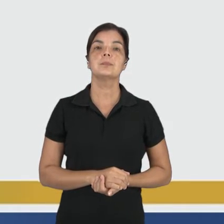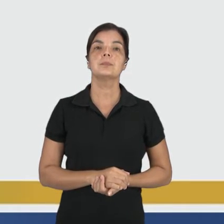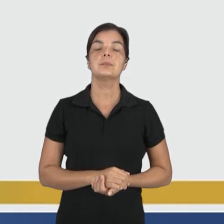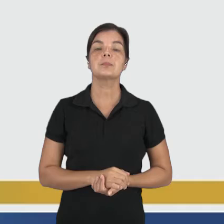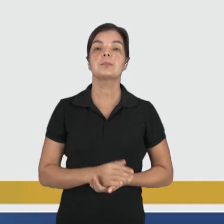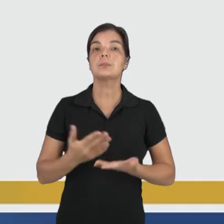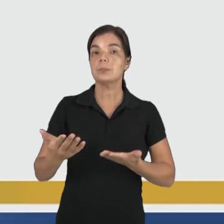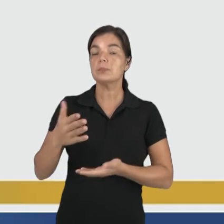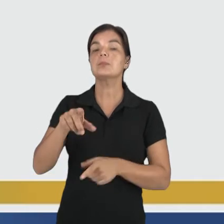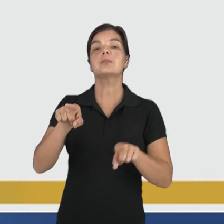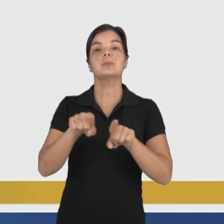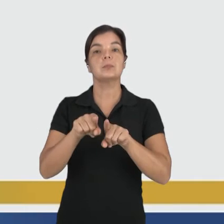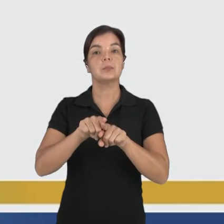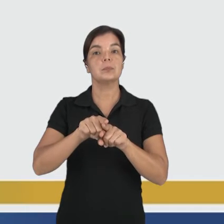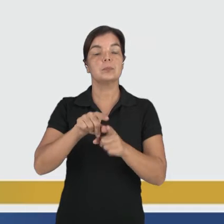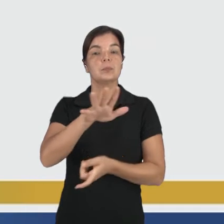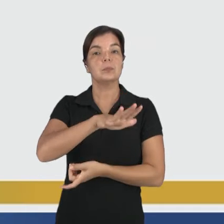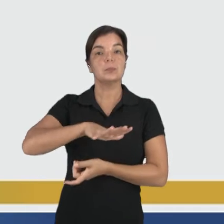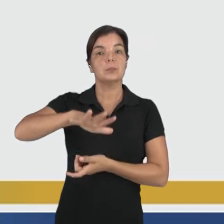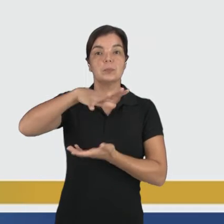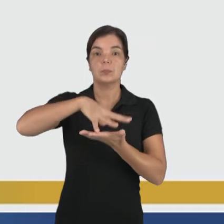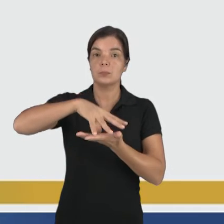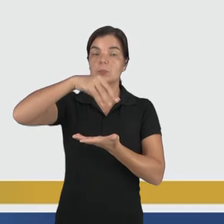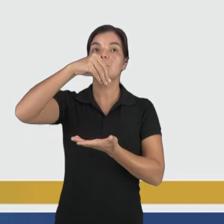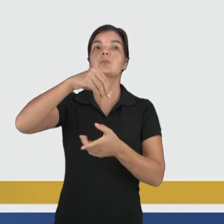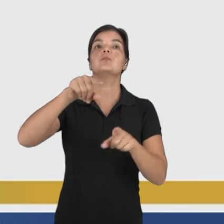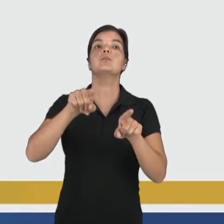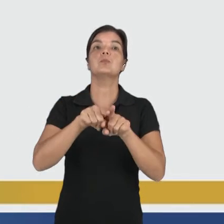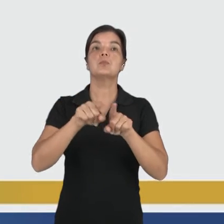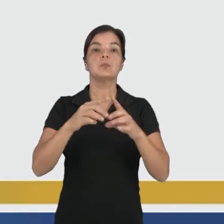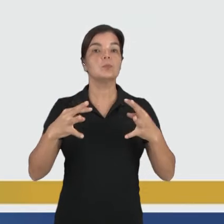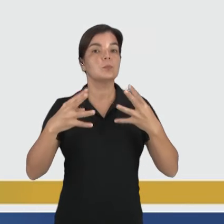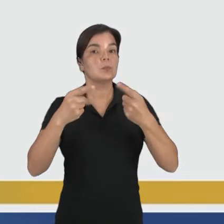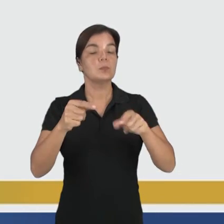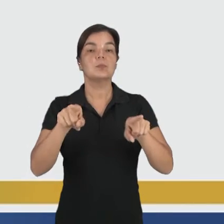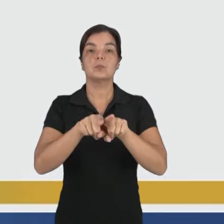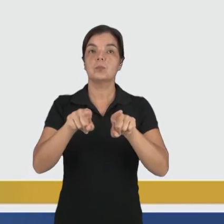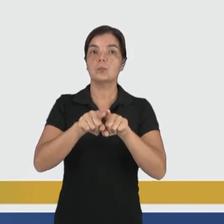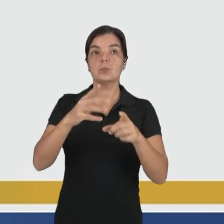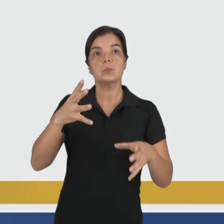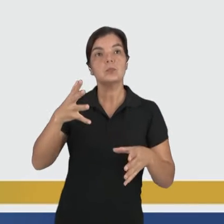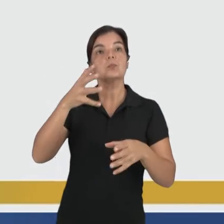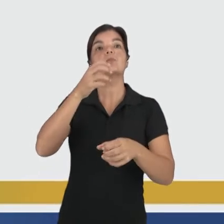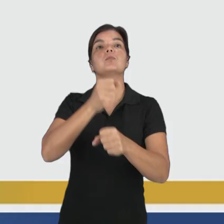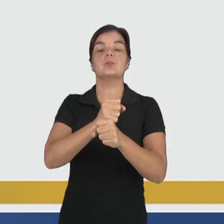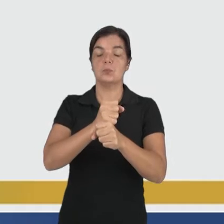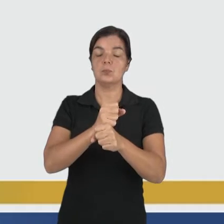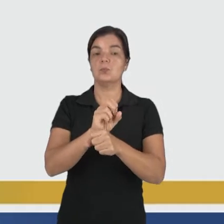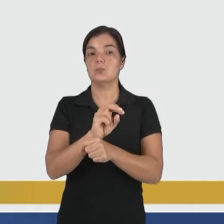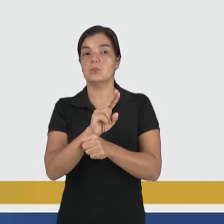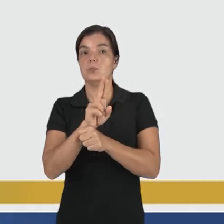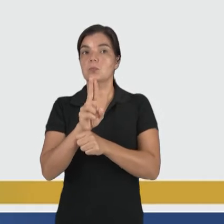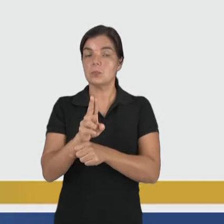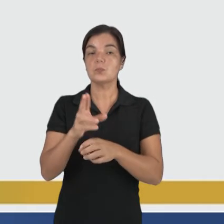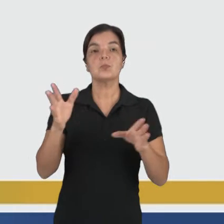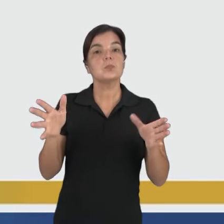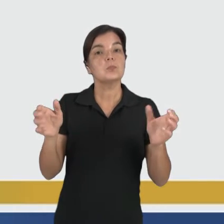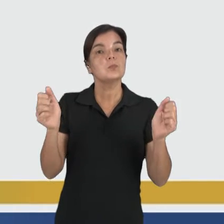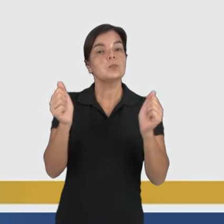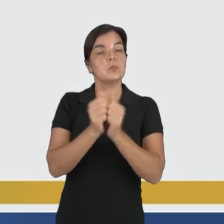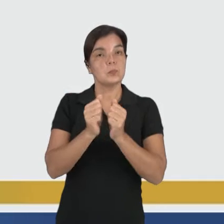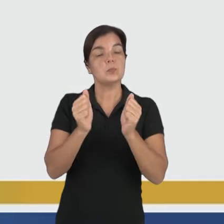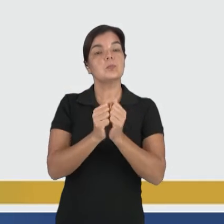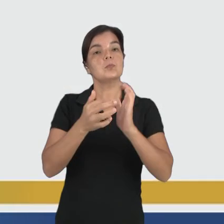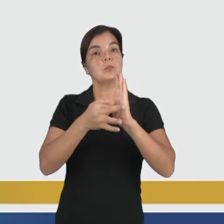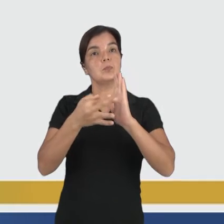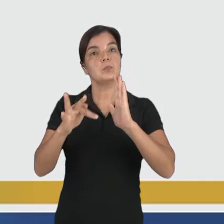E ainda nós temos a área total, que aí vocês podem somar fragmentado ou juntar numa